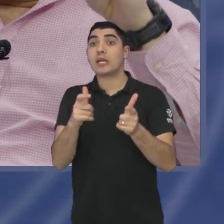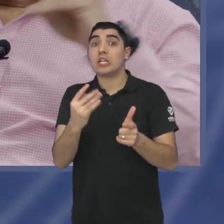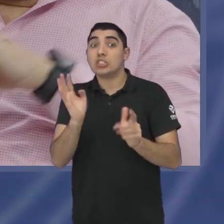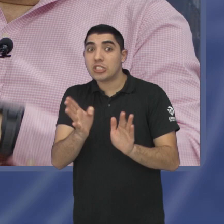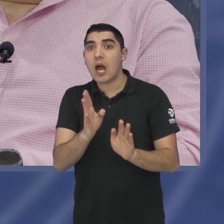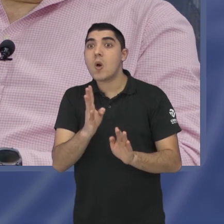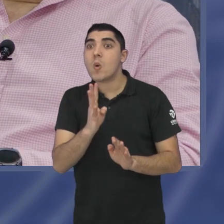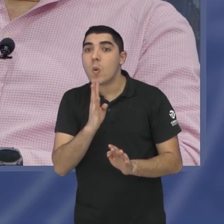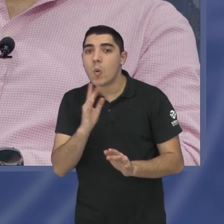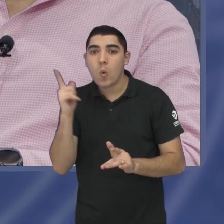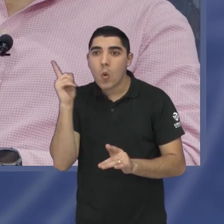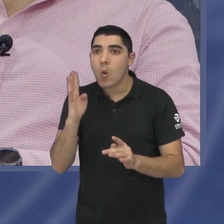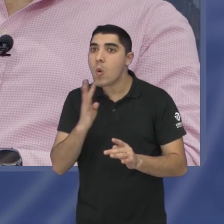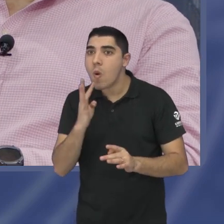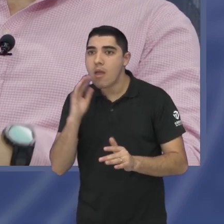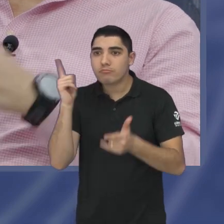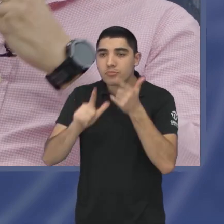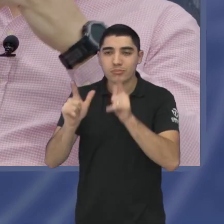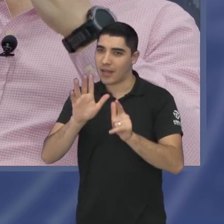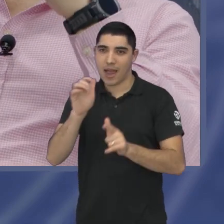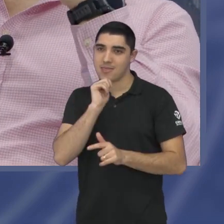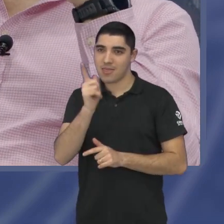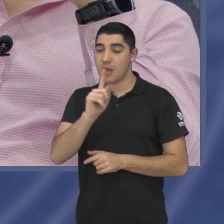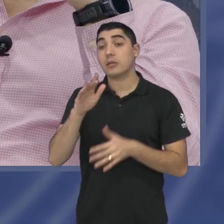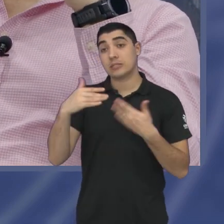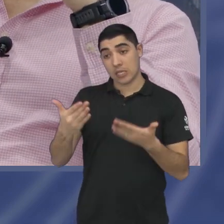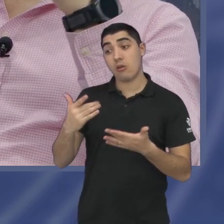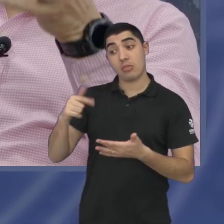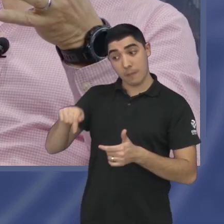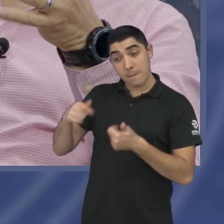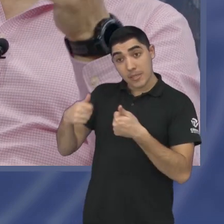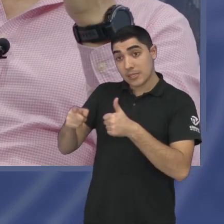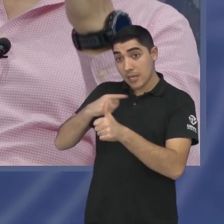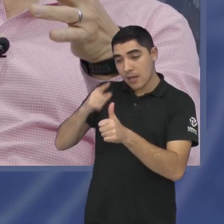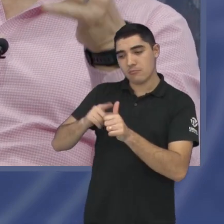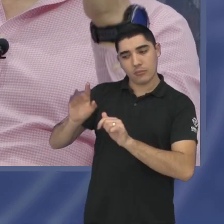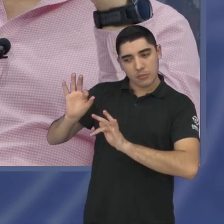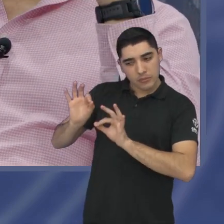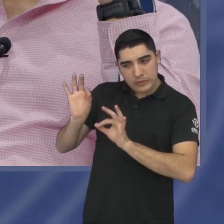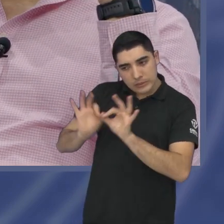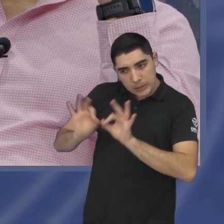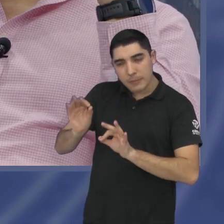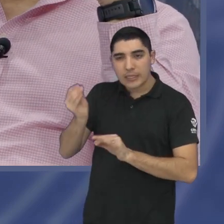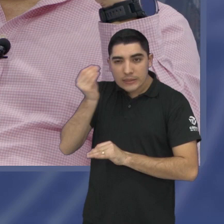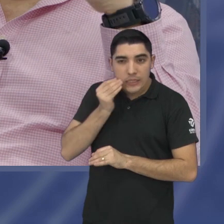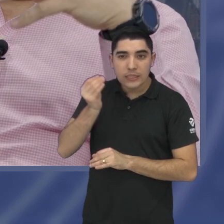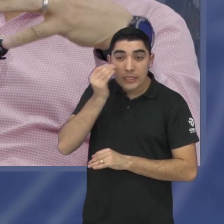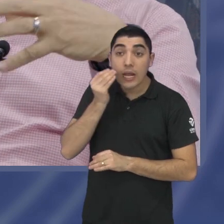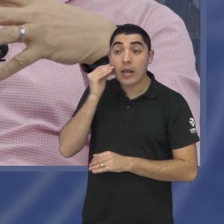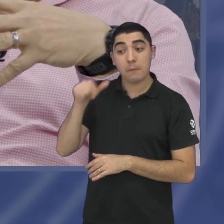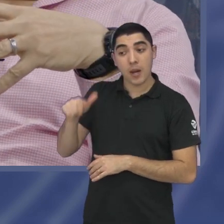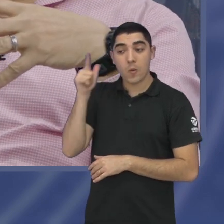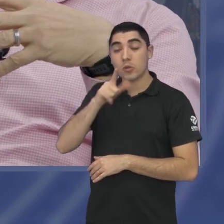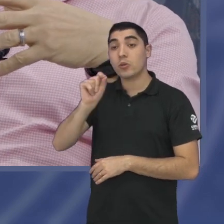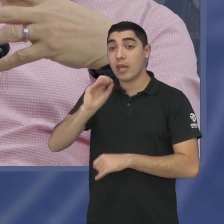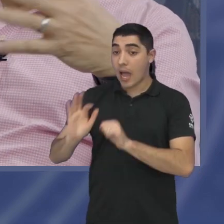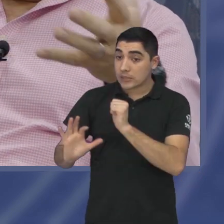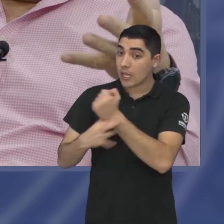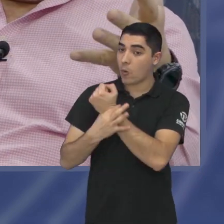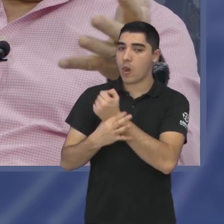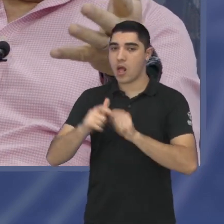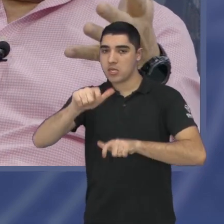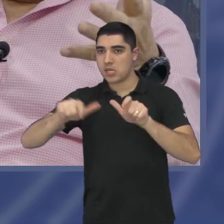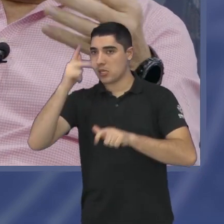condições específicas, né? O papel da ciência é justamente esse, preparar isso, testar, ver a segurança disso para o uso